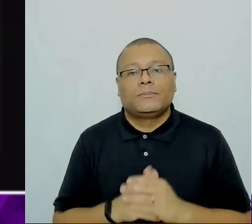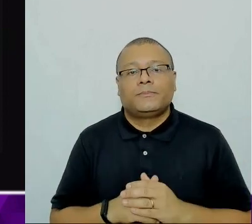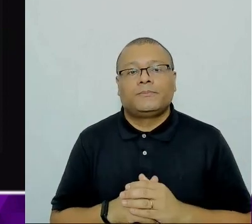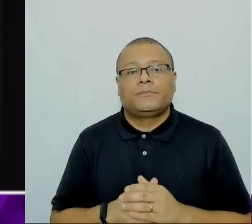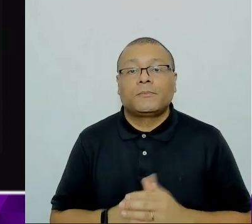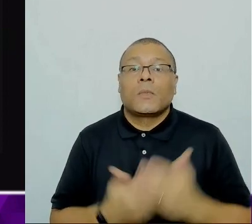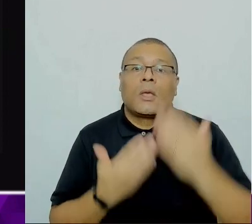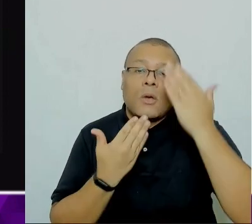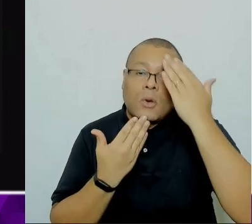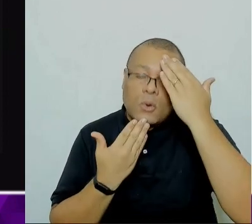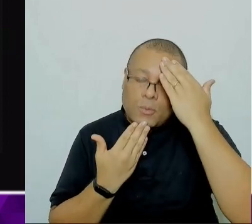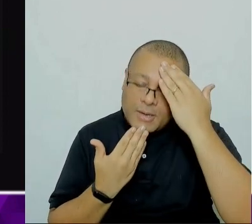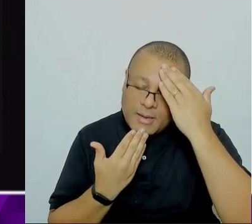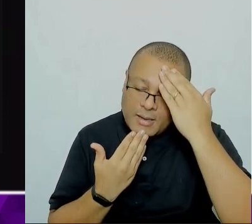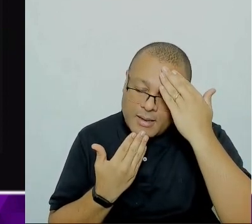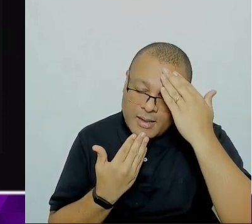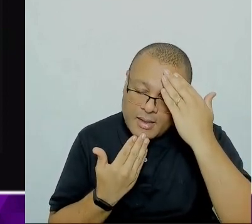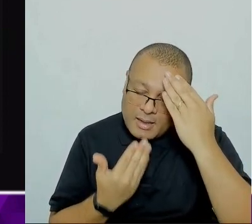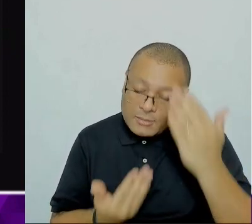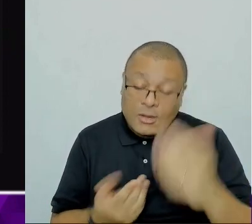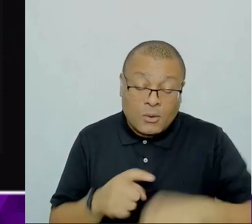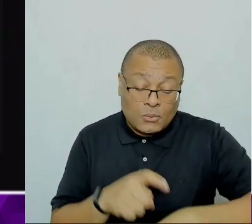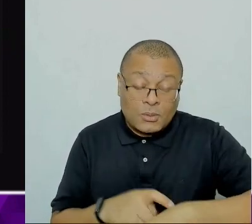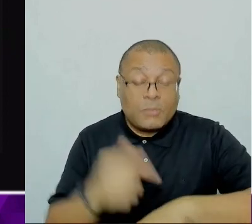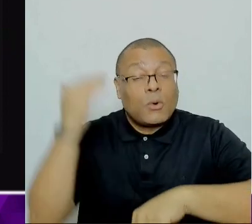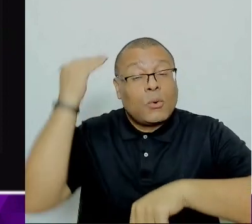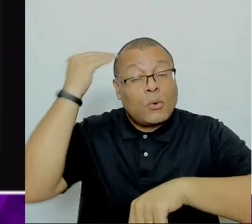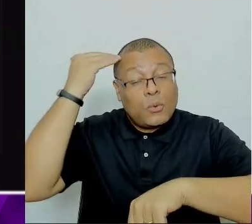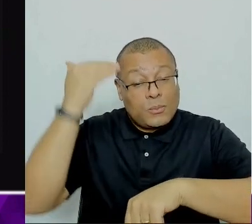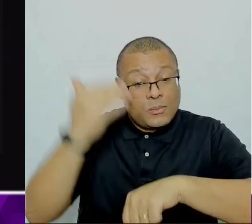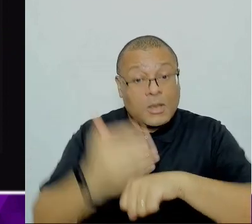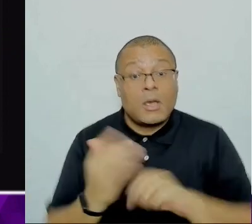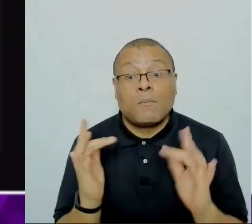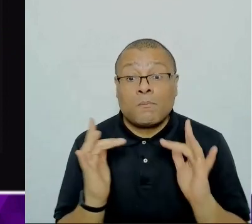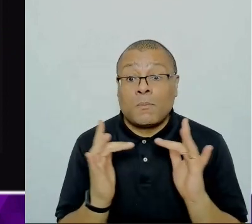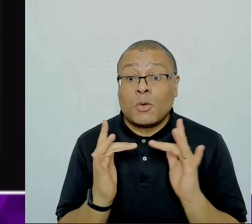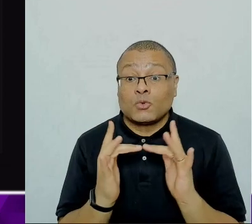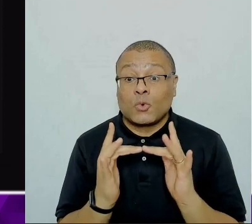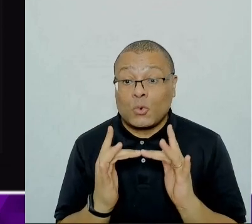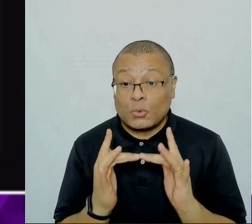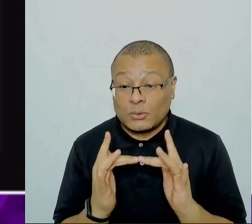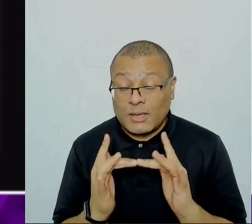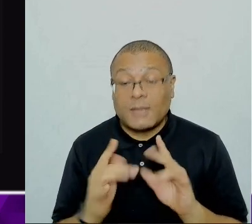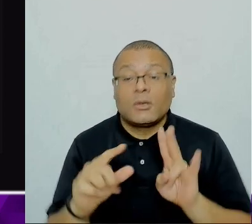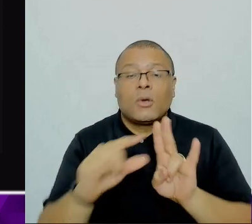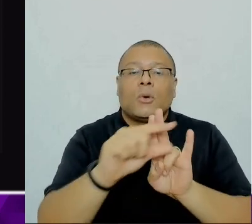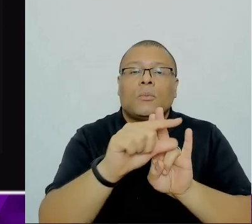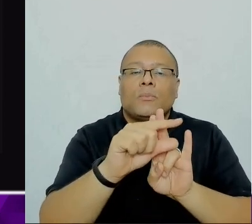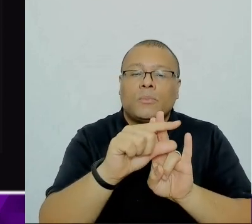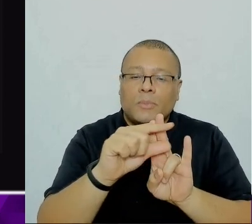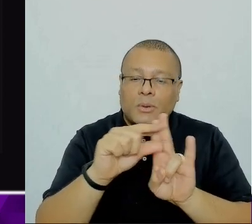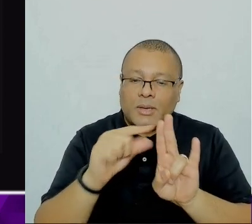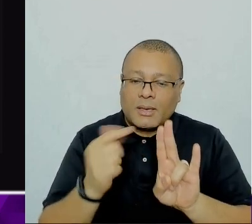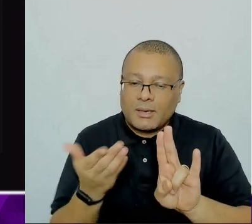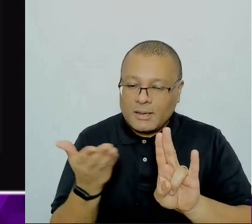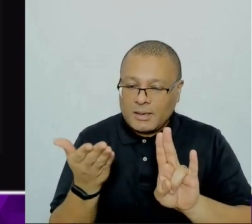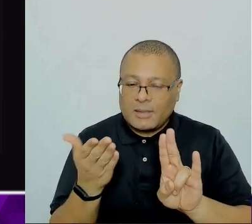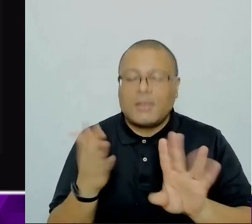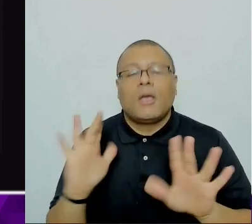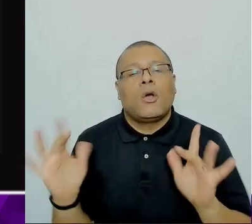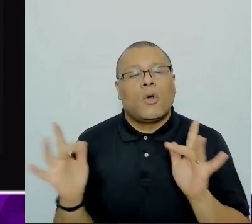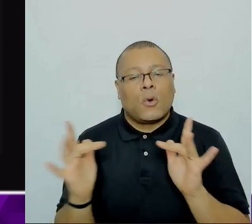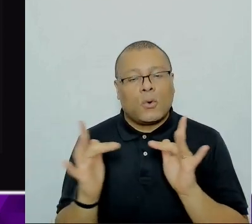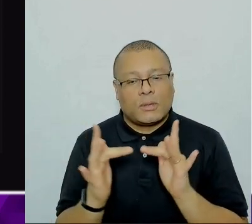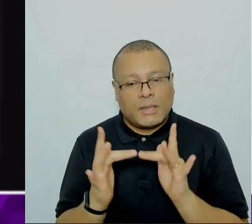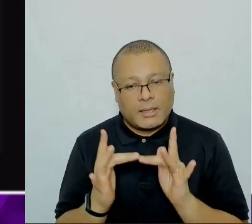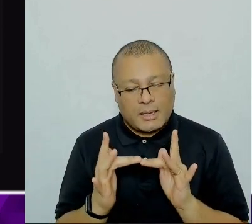Agradeço, gente. Acho que eu consegui fazer bem em cima. Fica aqui os meus contatos. Meu LinkedIn, Aleu Errara. Podem me conectar.